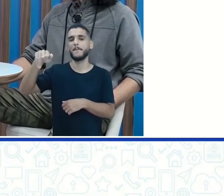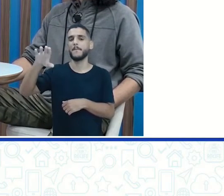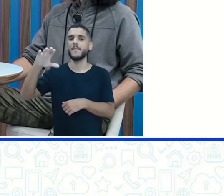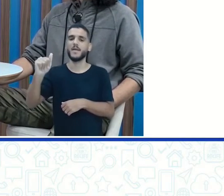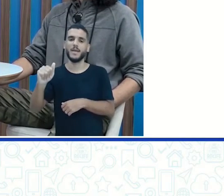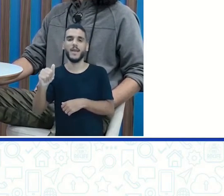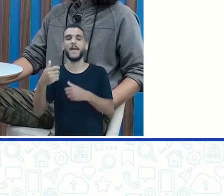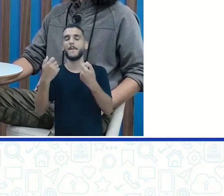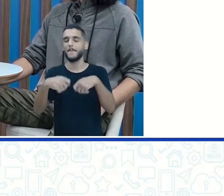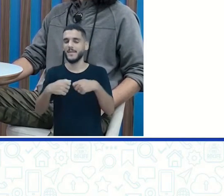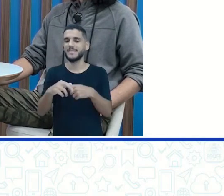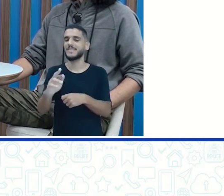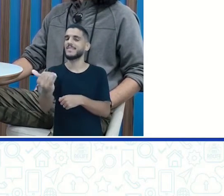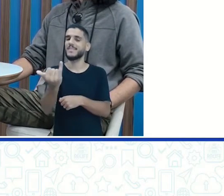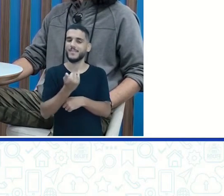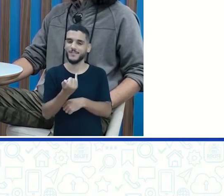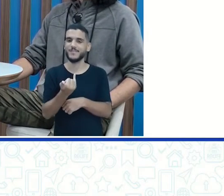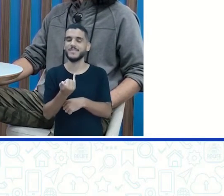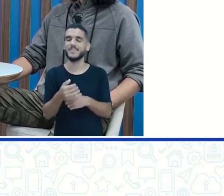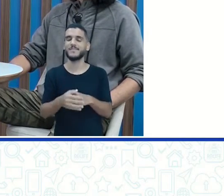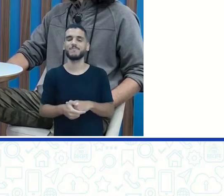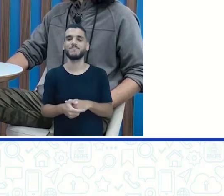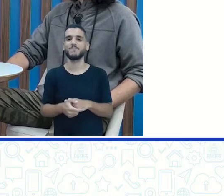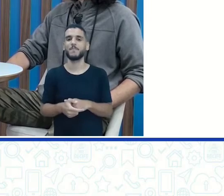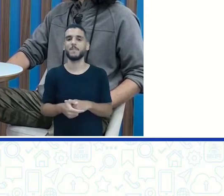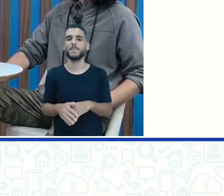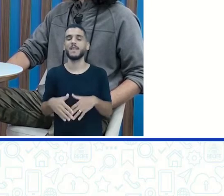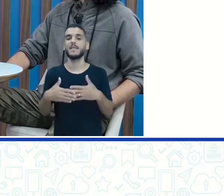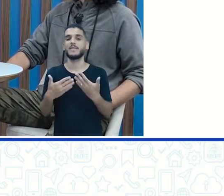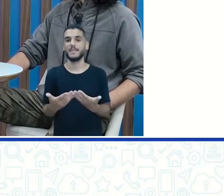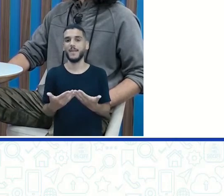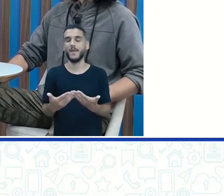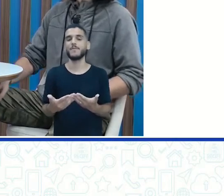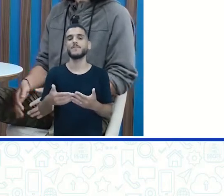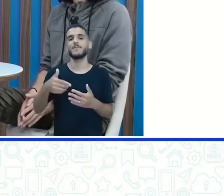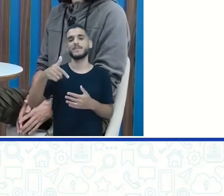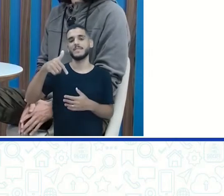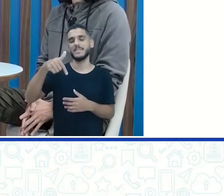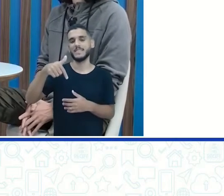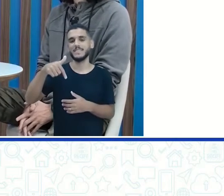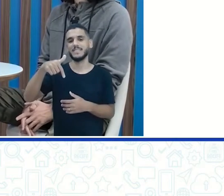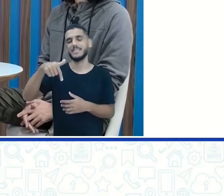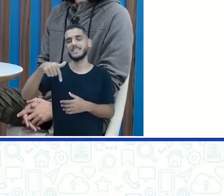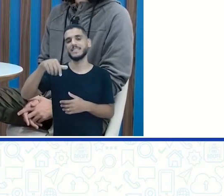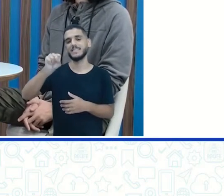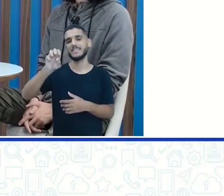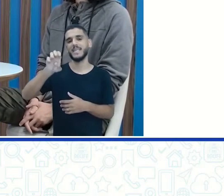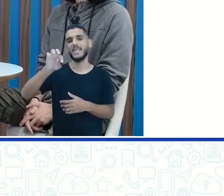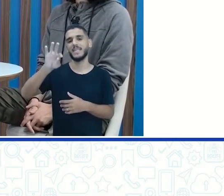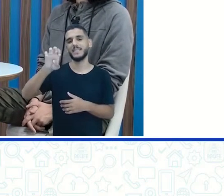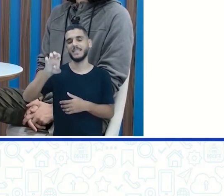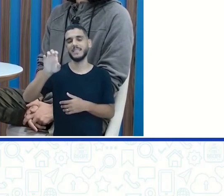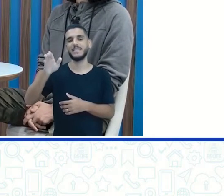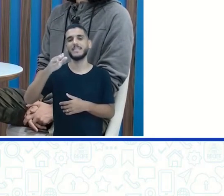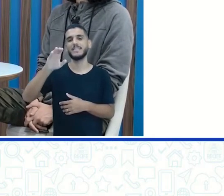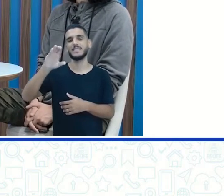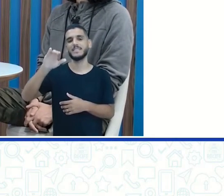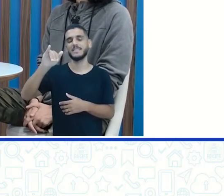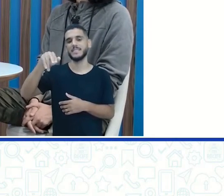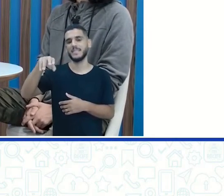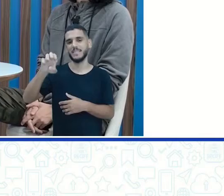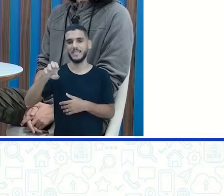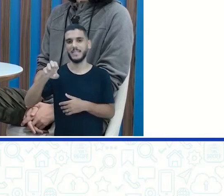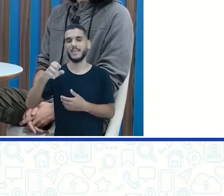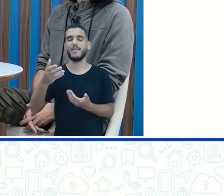esse retorno de vocês, minha gente. Ó, e o Sete Cine vem aí, viu? Com o quê? Com o Ensine.